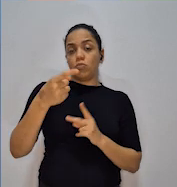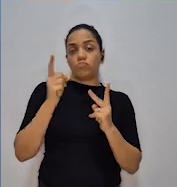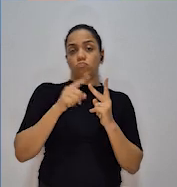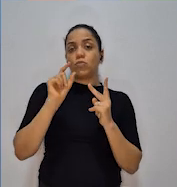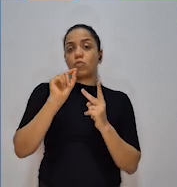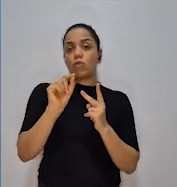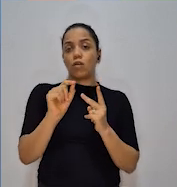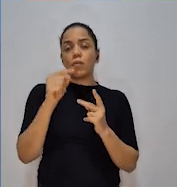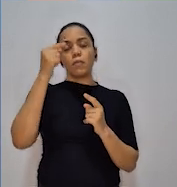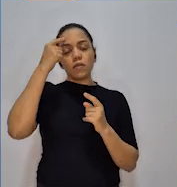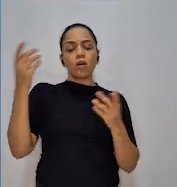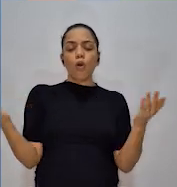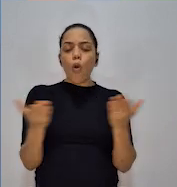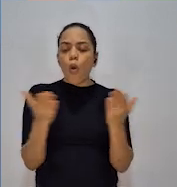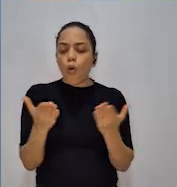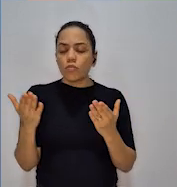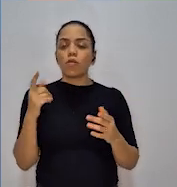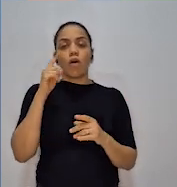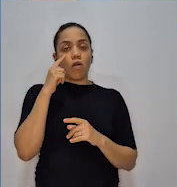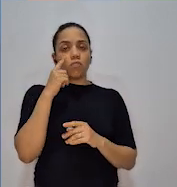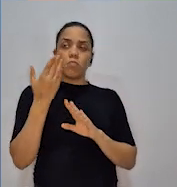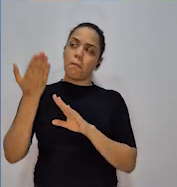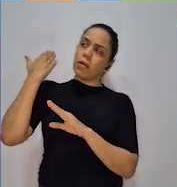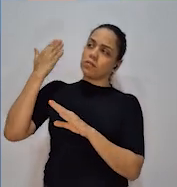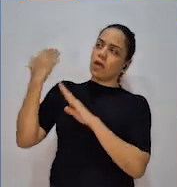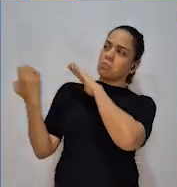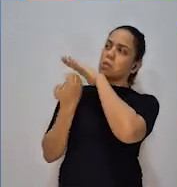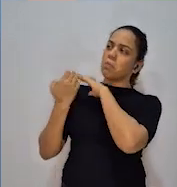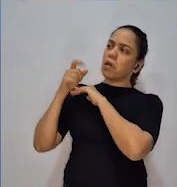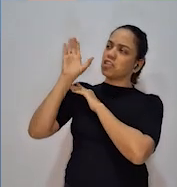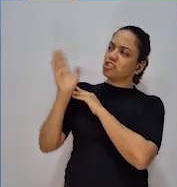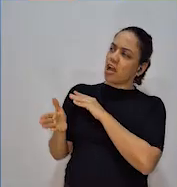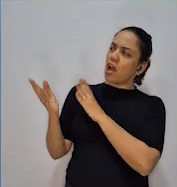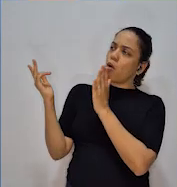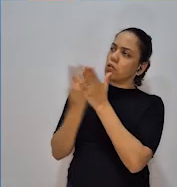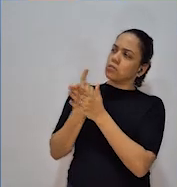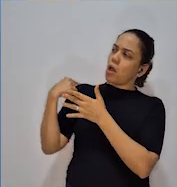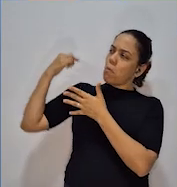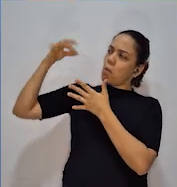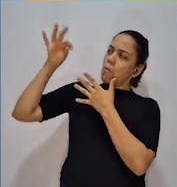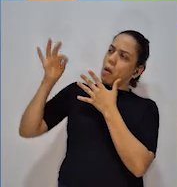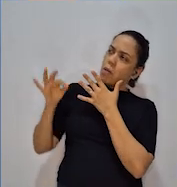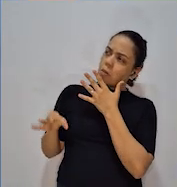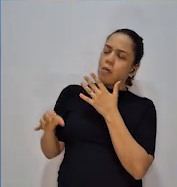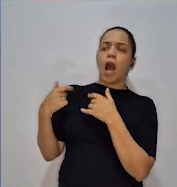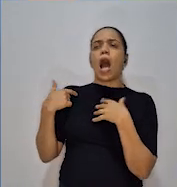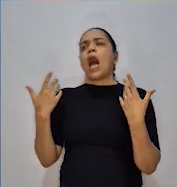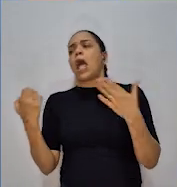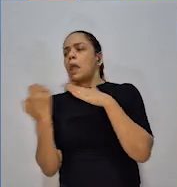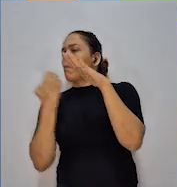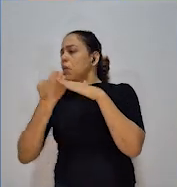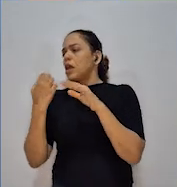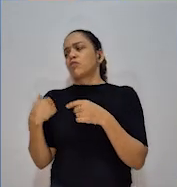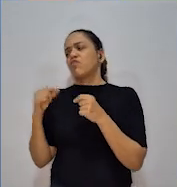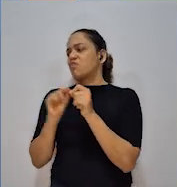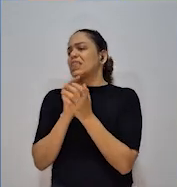uma fotografia atual. Então, eu olhei para o passado, eu vi esse histórico, tudo que foi feito até aqui. Ah, minha organização não fez nada. Dá